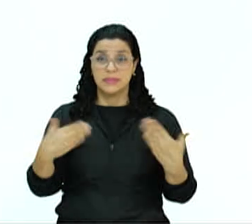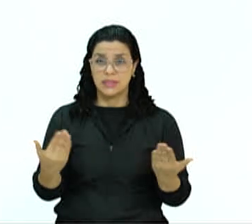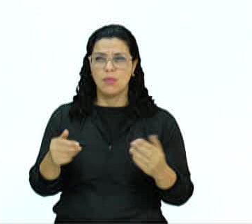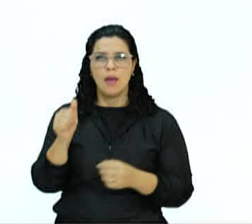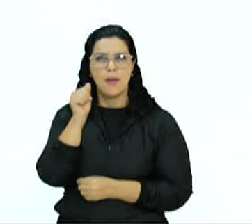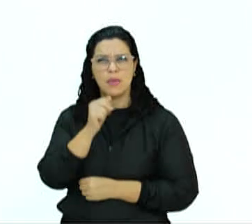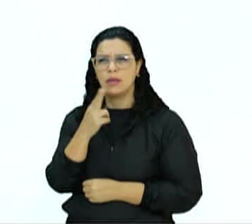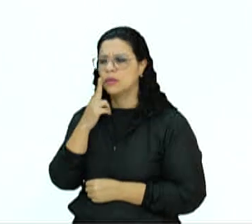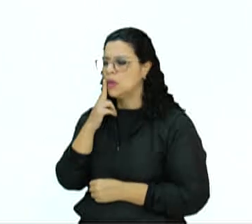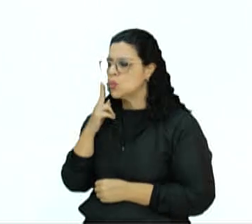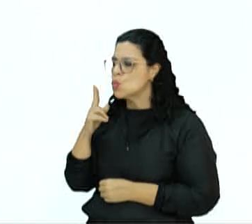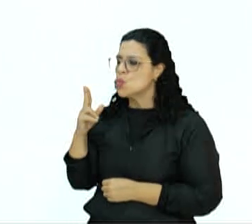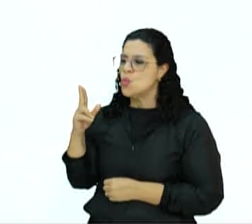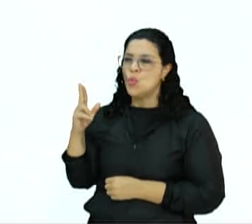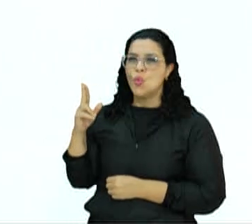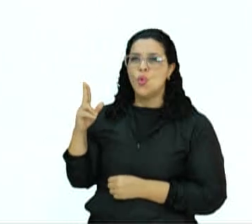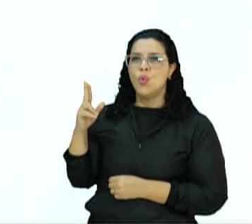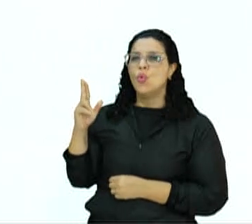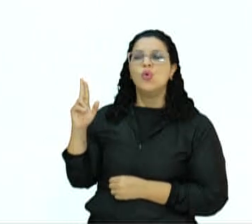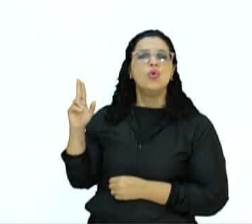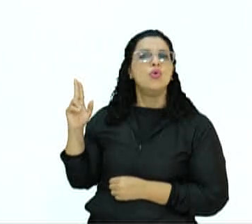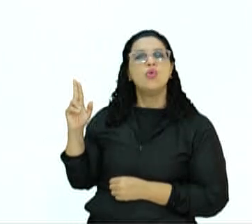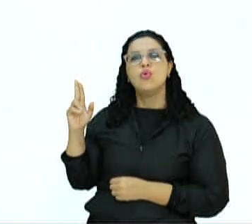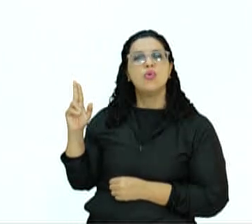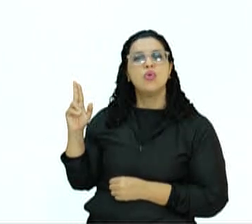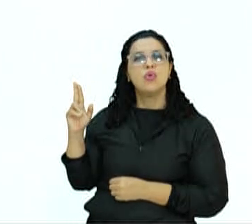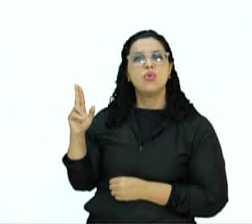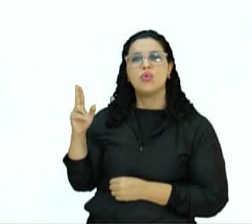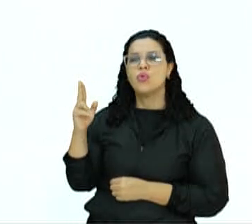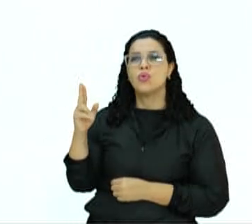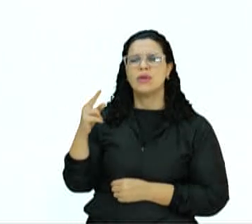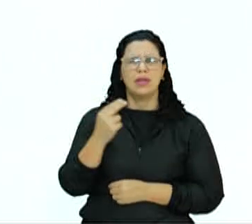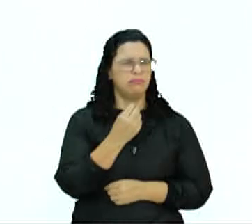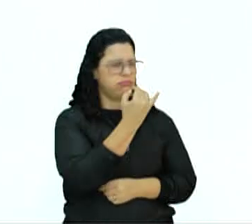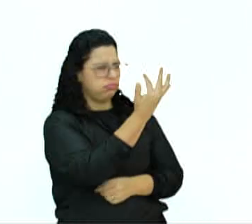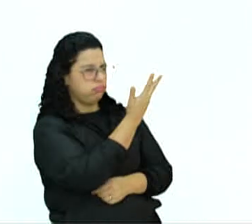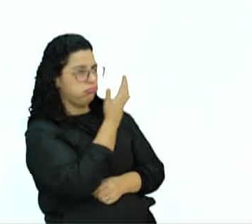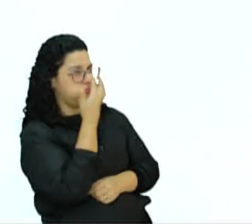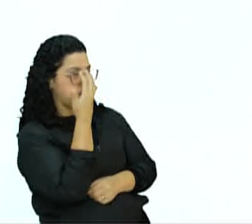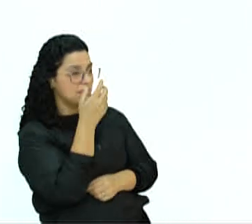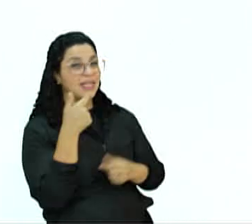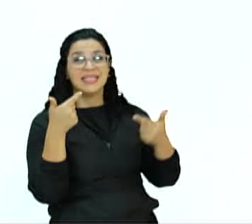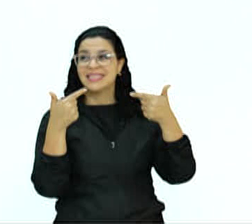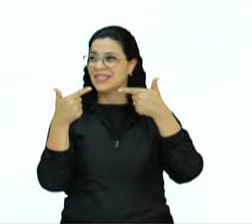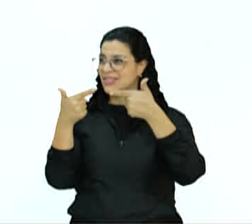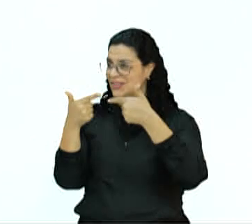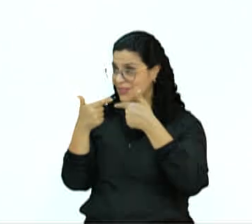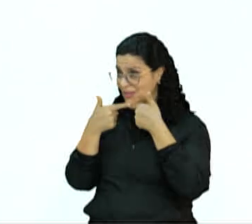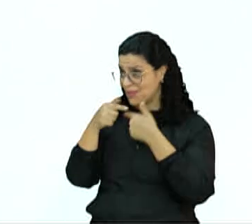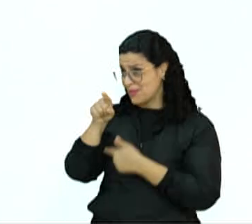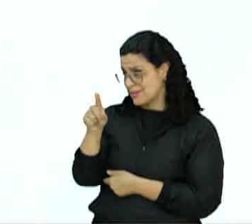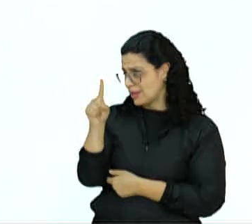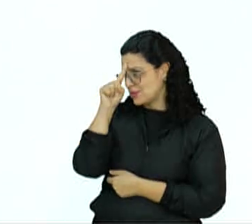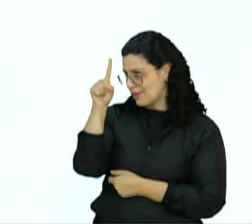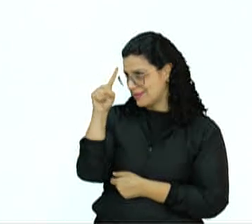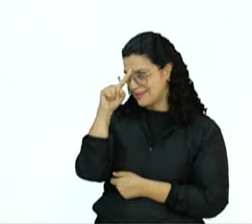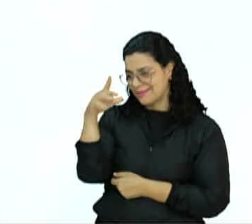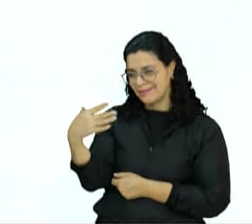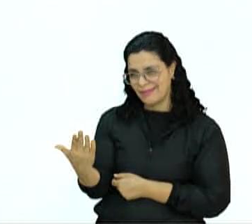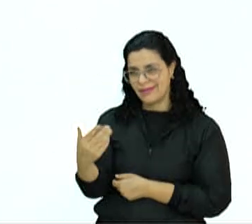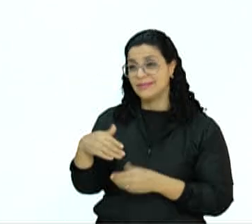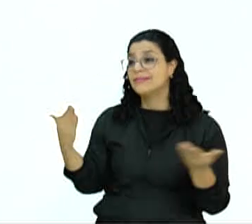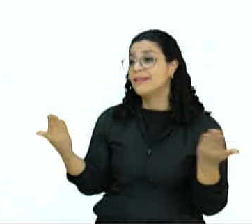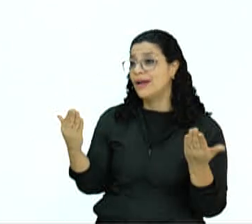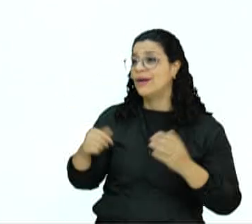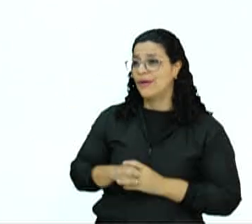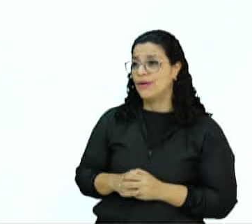Ela tragou lentamente, soprou a fumaça na cara do companheiro, sorriu. Ricardo e suas ideias. E